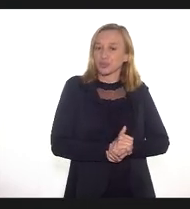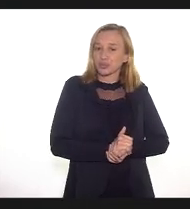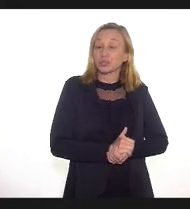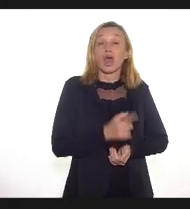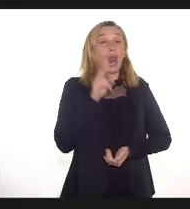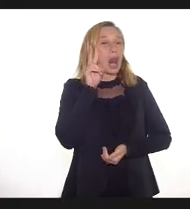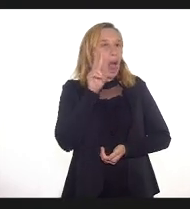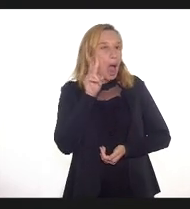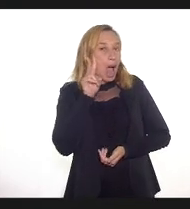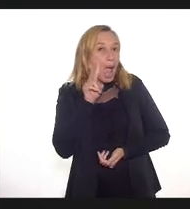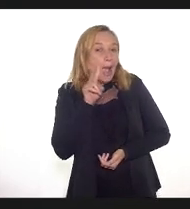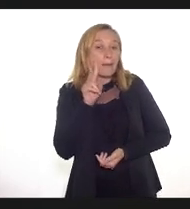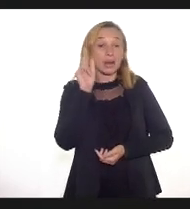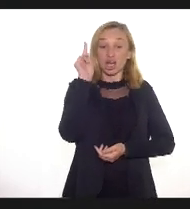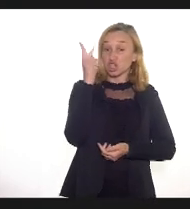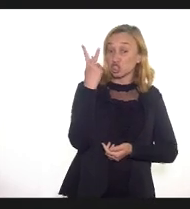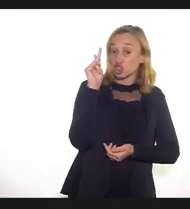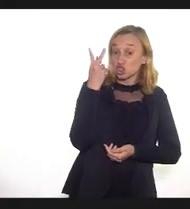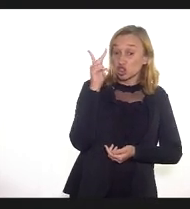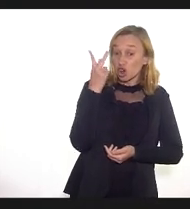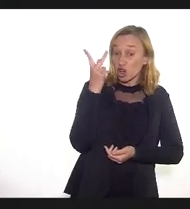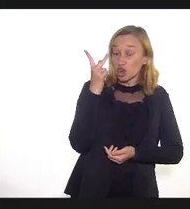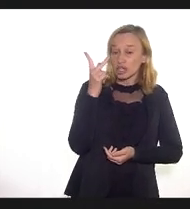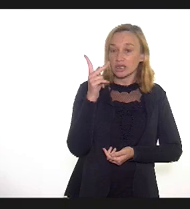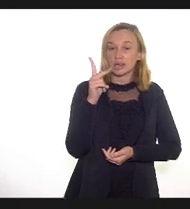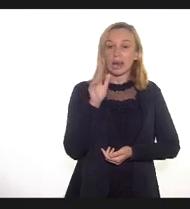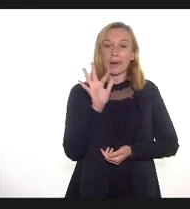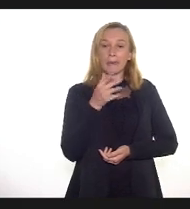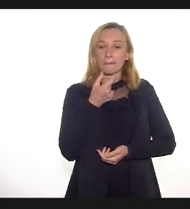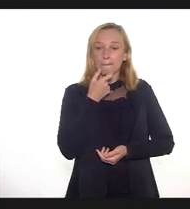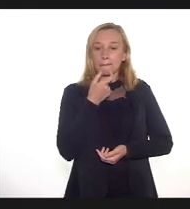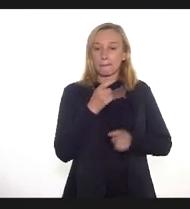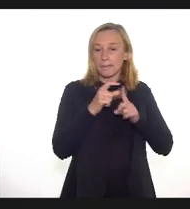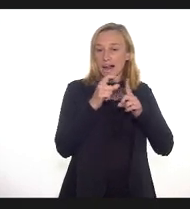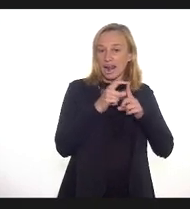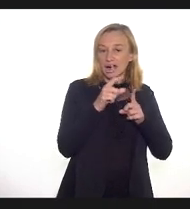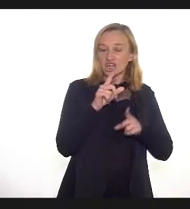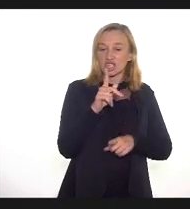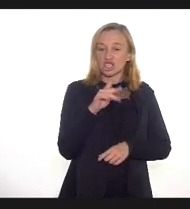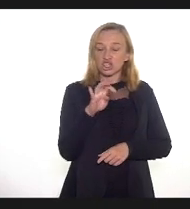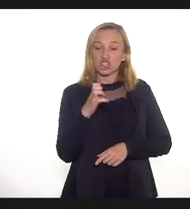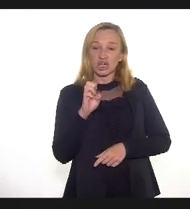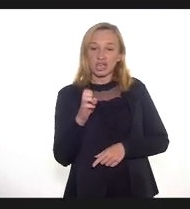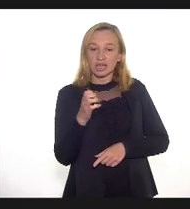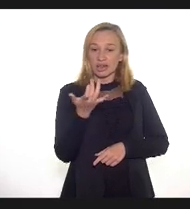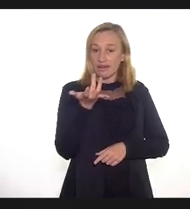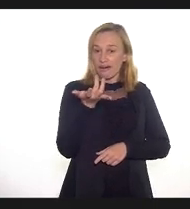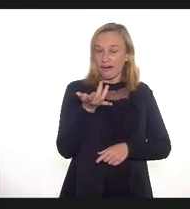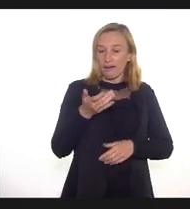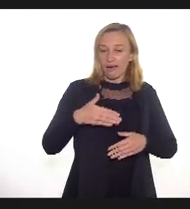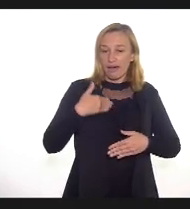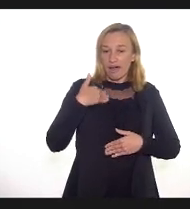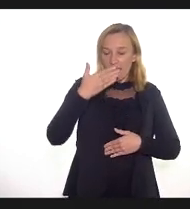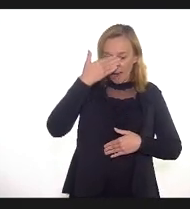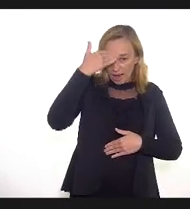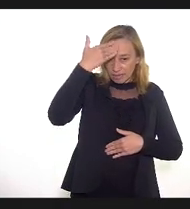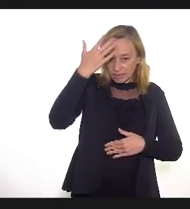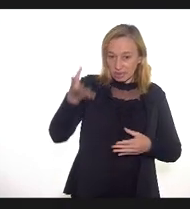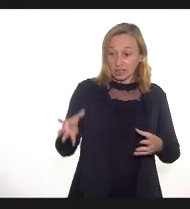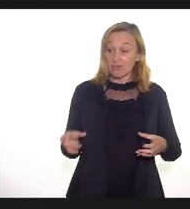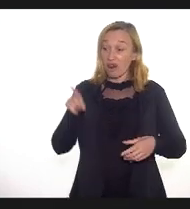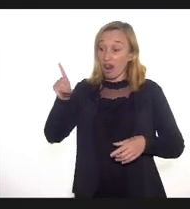Me lembra a historinha, a parábola do Sheik Árabe. O Sheik Árabe estava no deserto com sua comitiva,